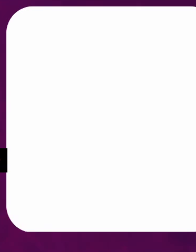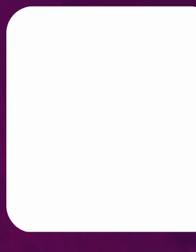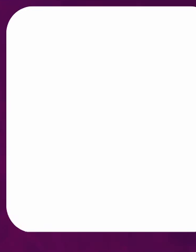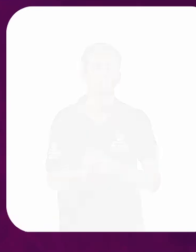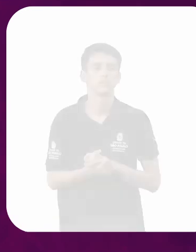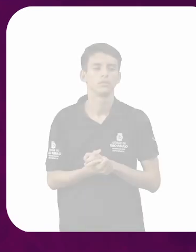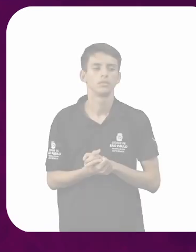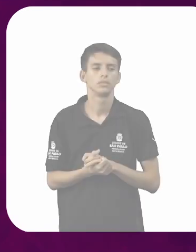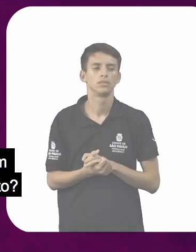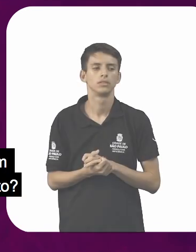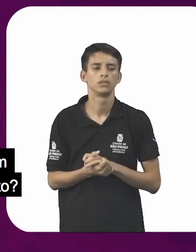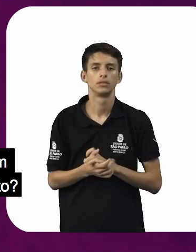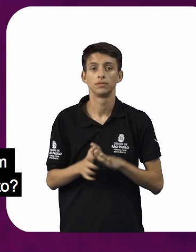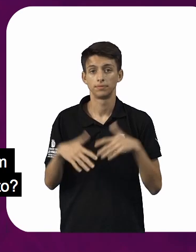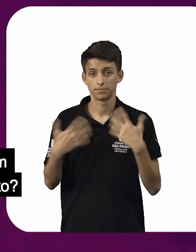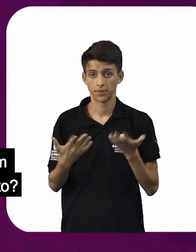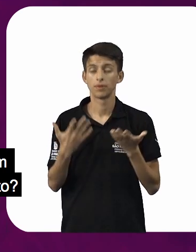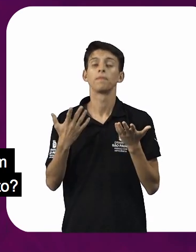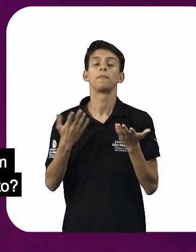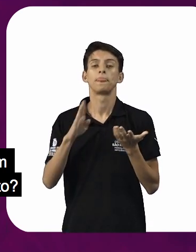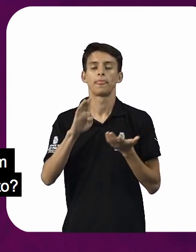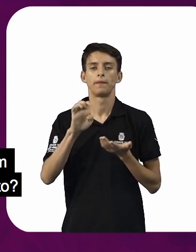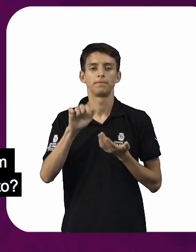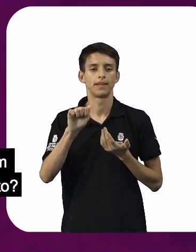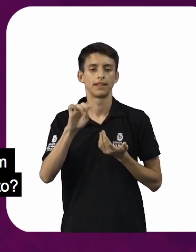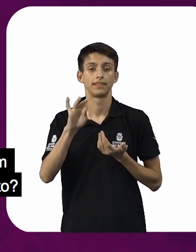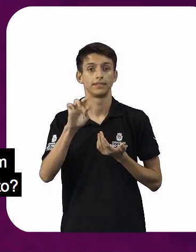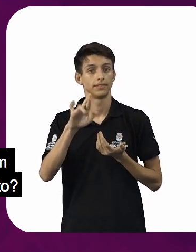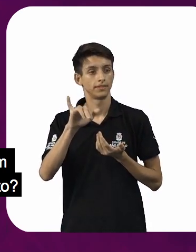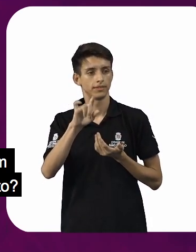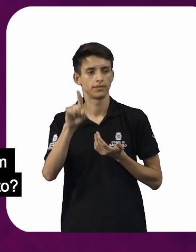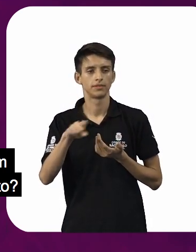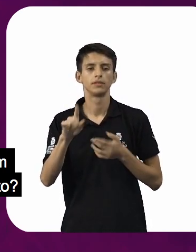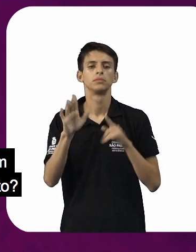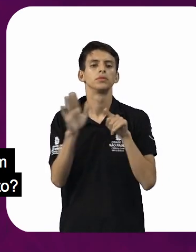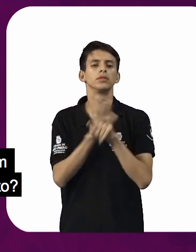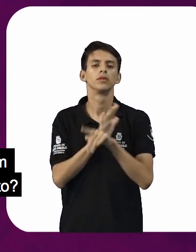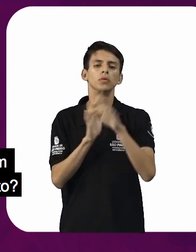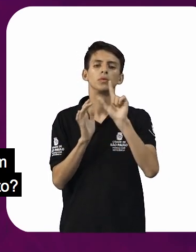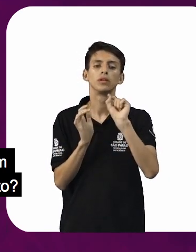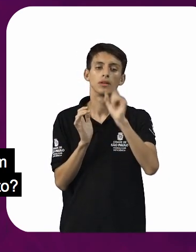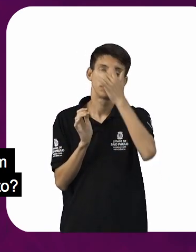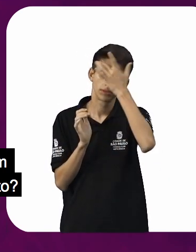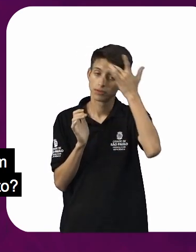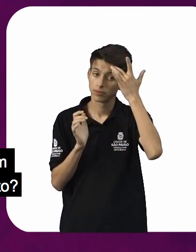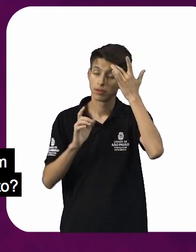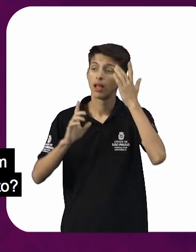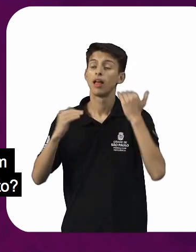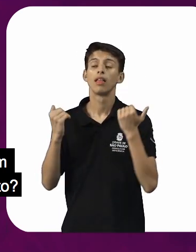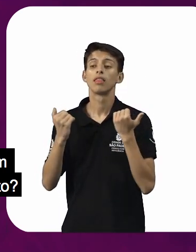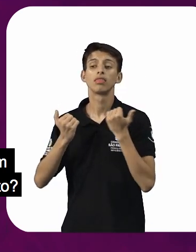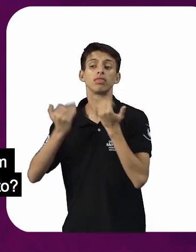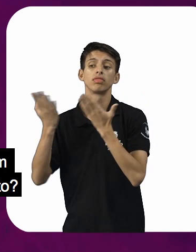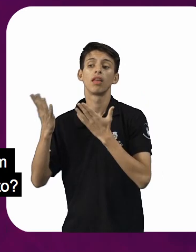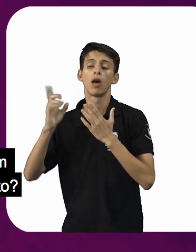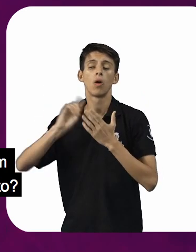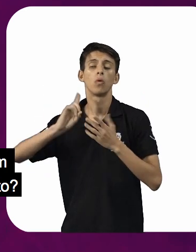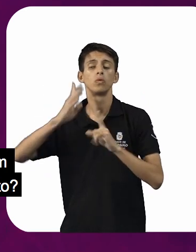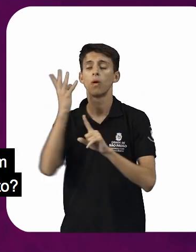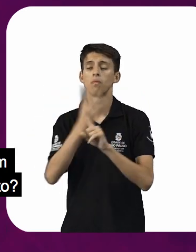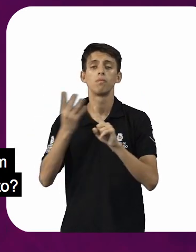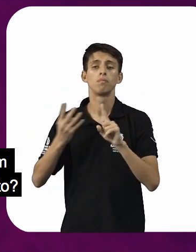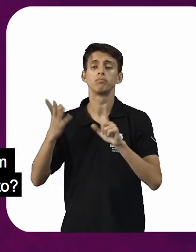didática. Certo. Então, Marcelo Lessi. para você, o que as pessoas que não fazem parte da comunidade